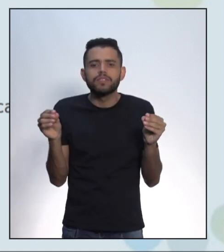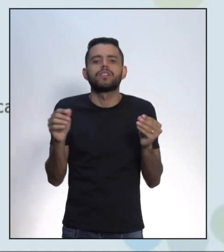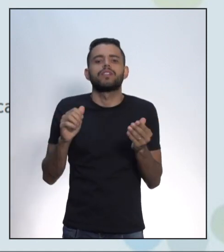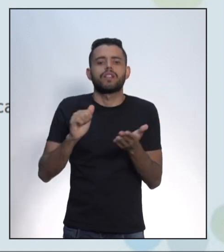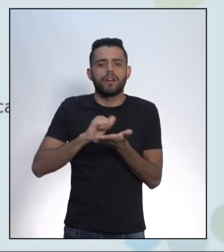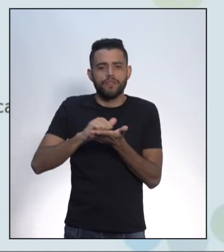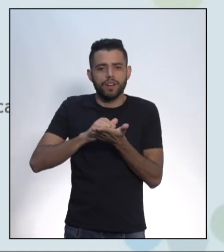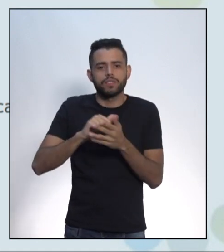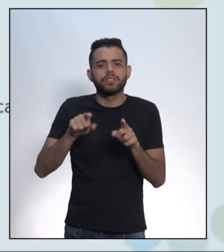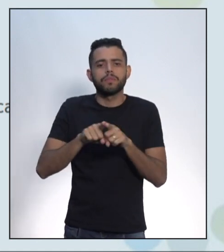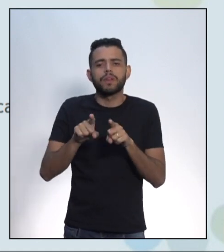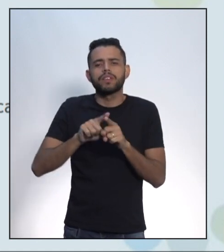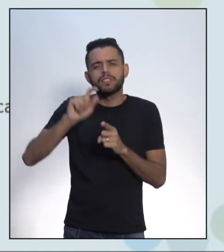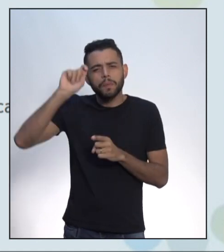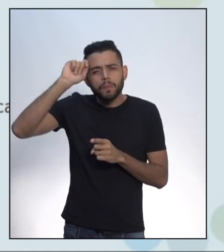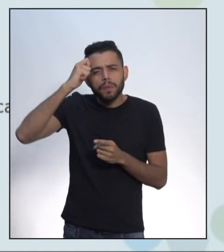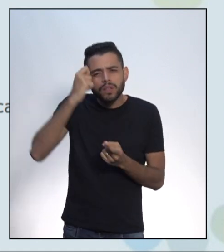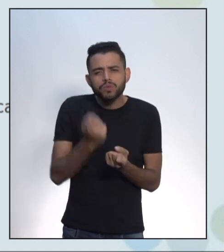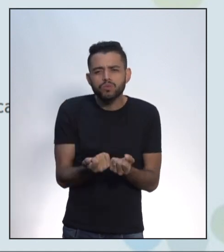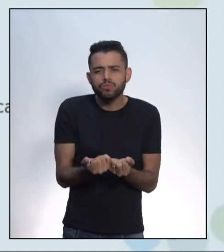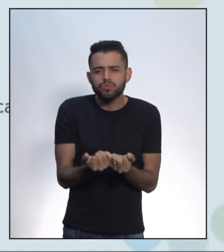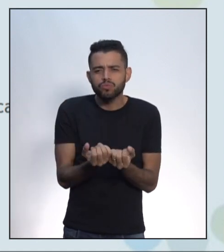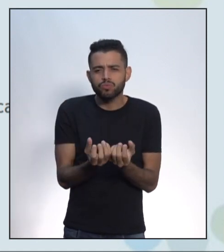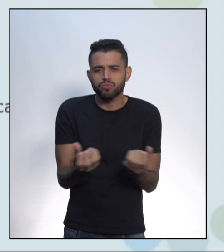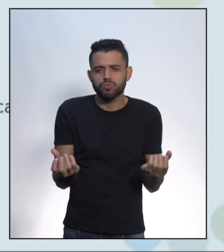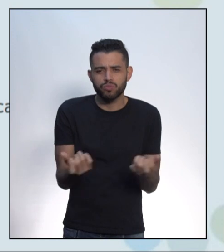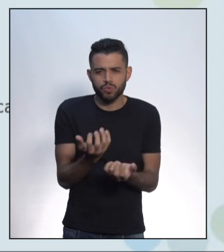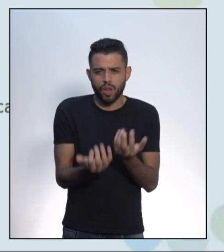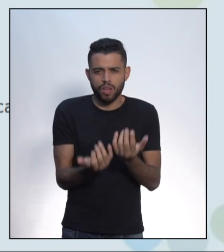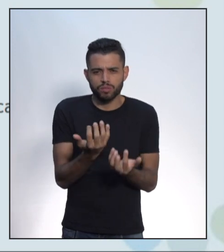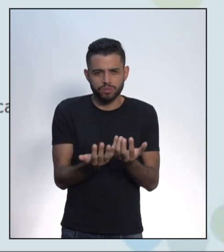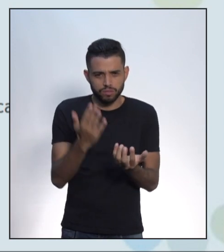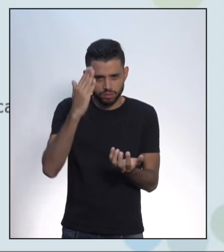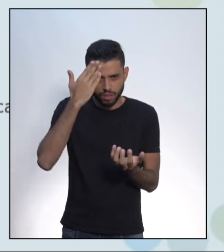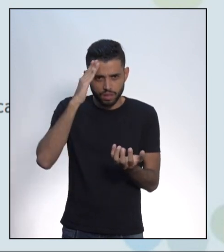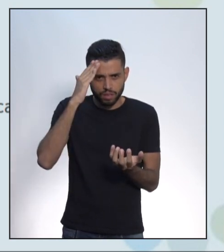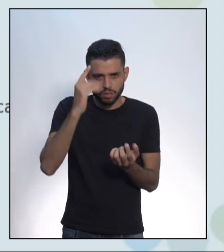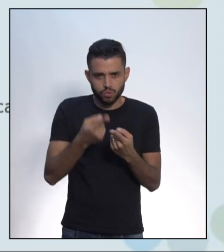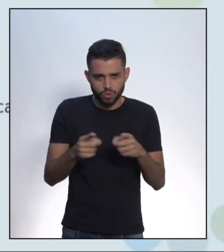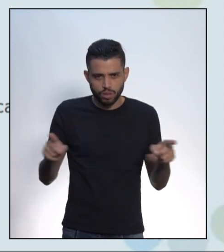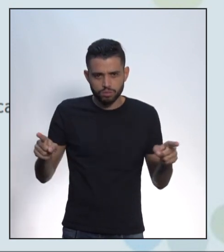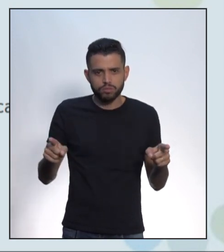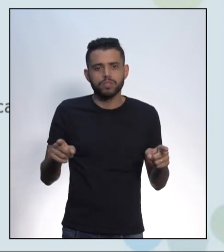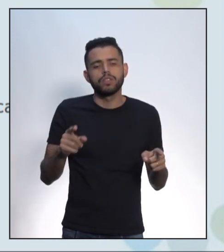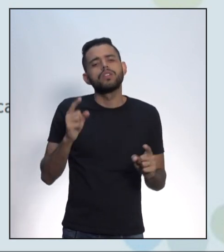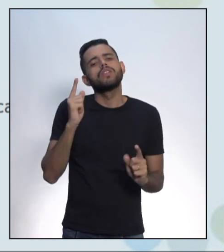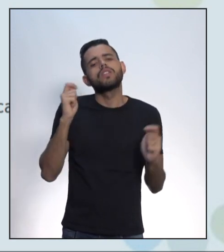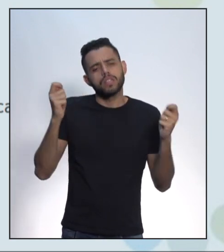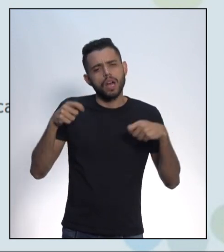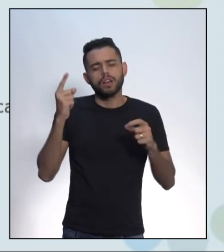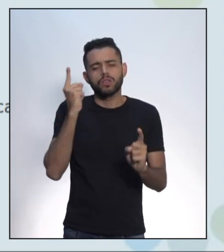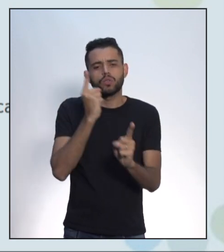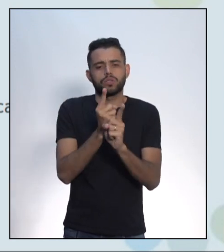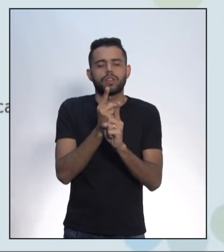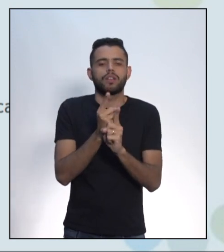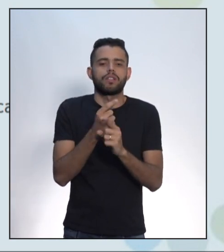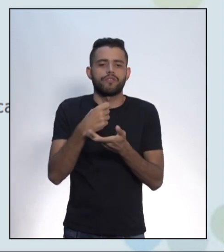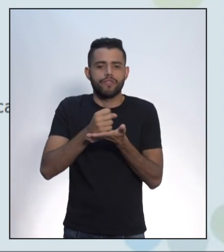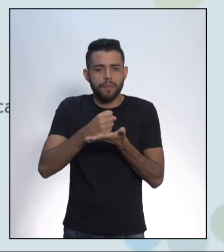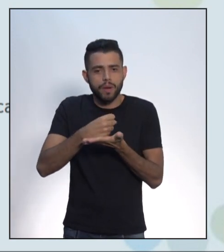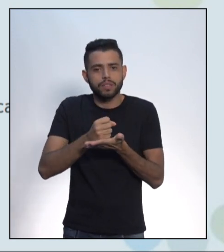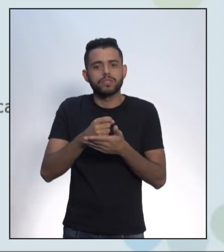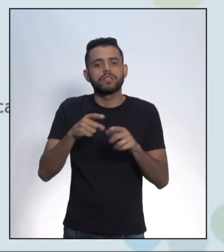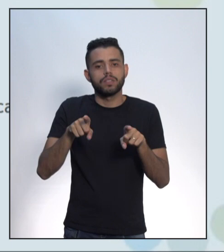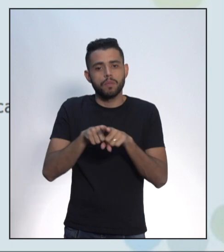e carvão, que pode ser encontrado na farmácia. Caso vocês não encontrem, nós podemos pulverizar o